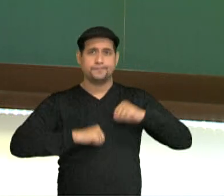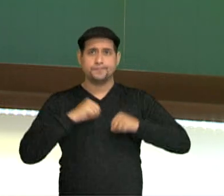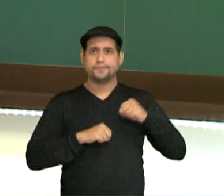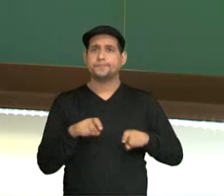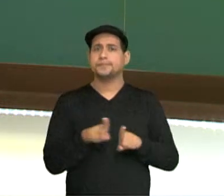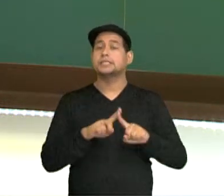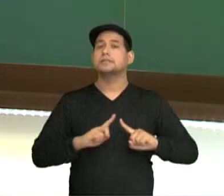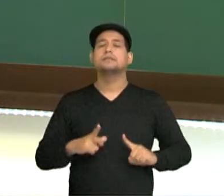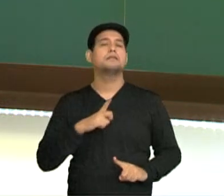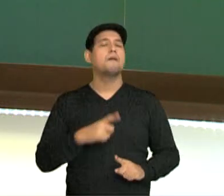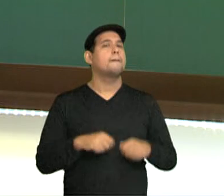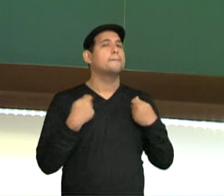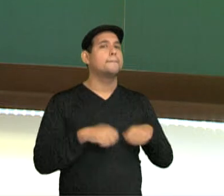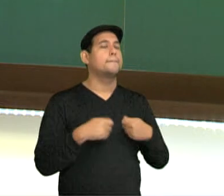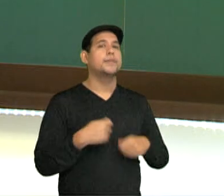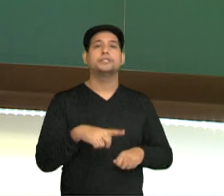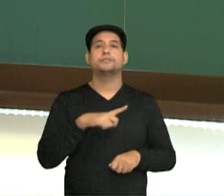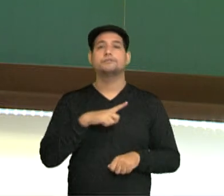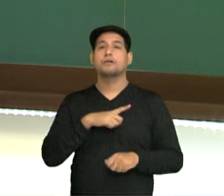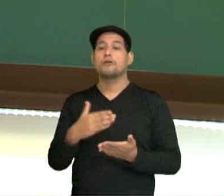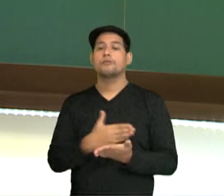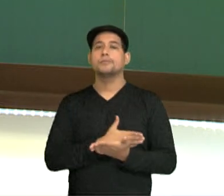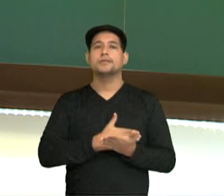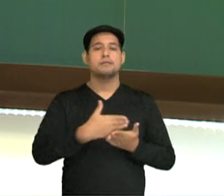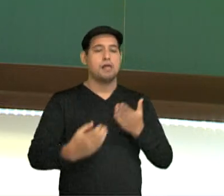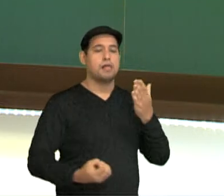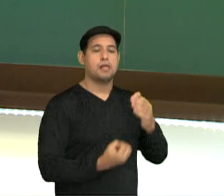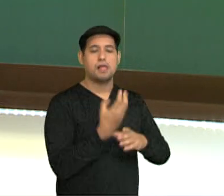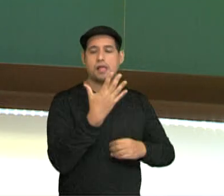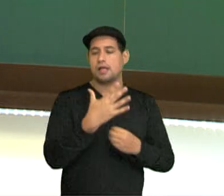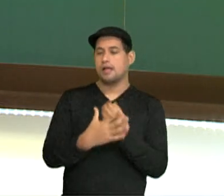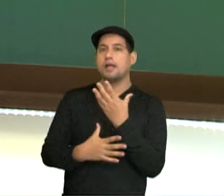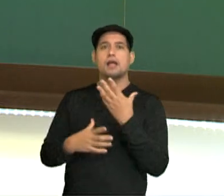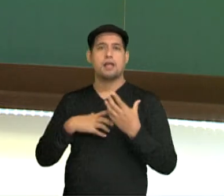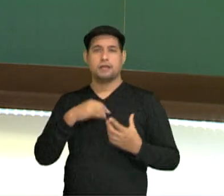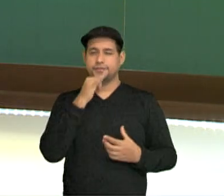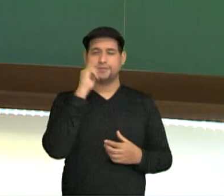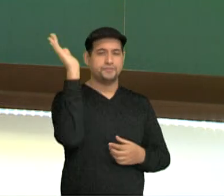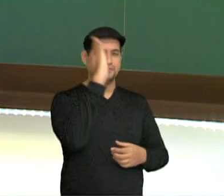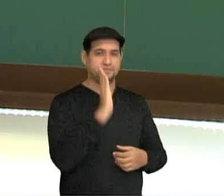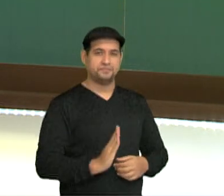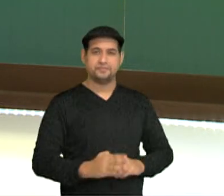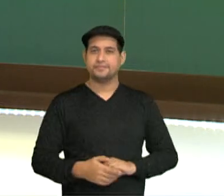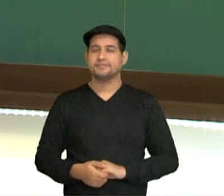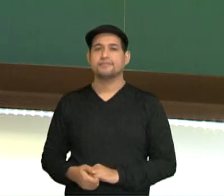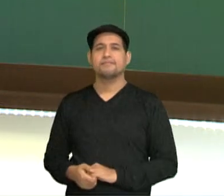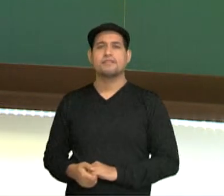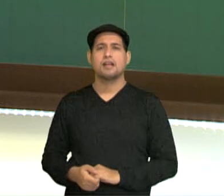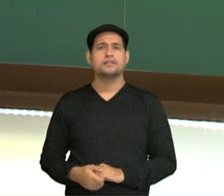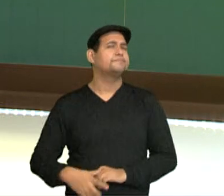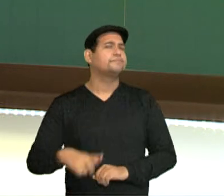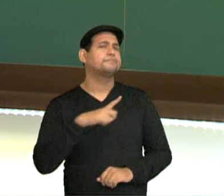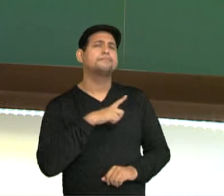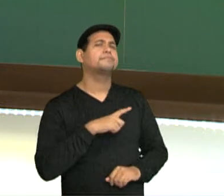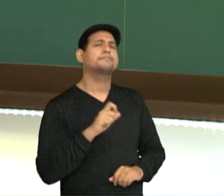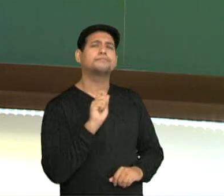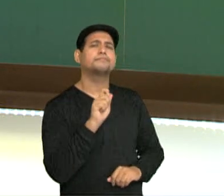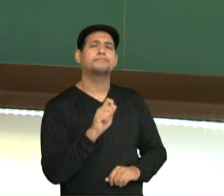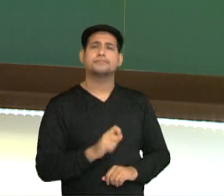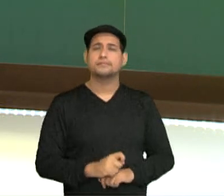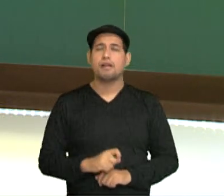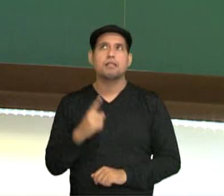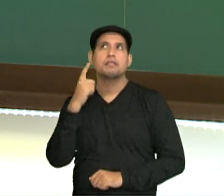Então, houve a necessidade de começar a produzir aqui no território brasileiro. O que nós temos ali ainda dentro